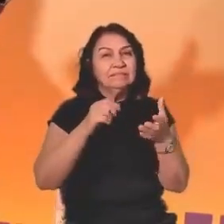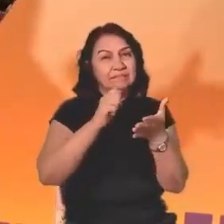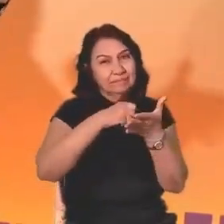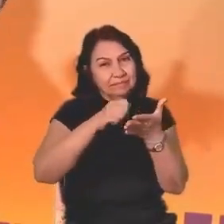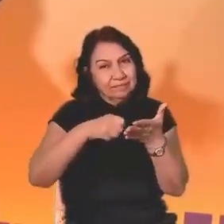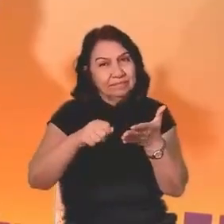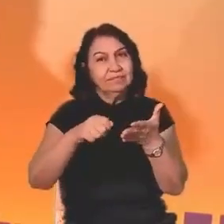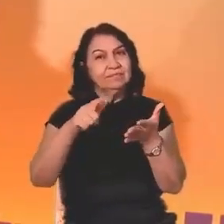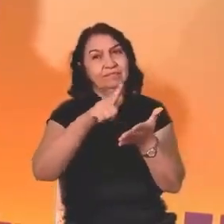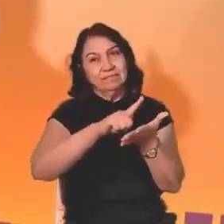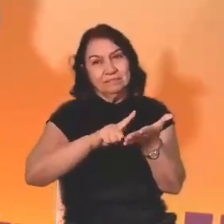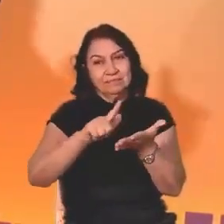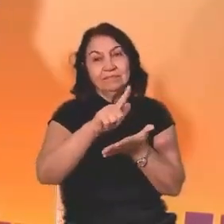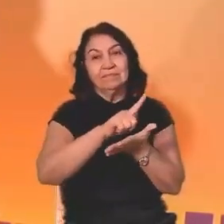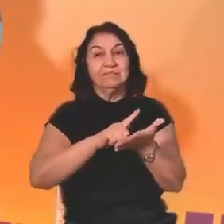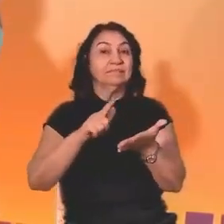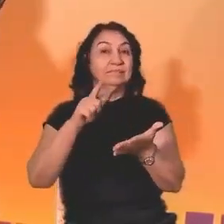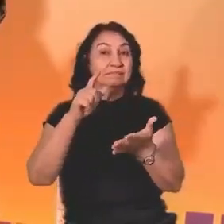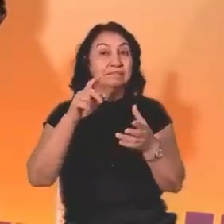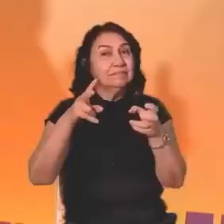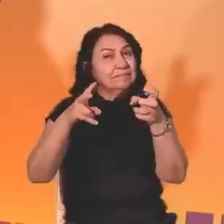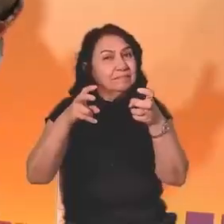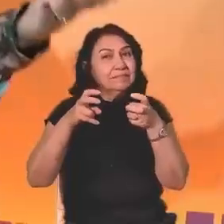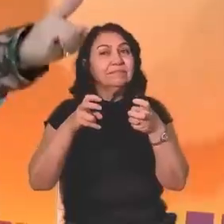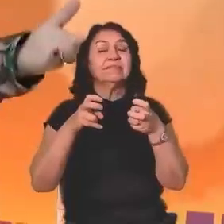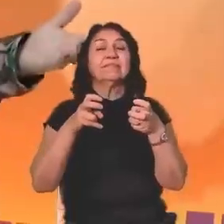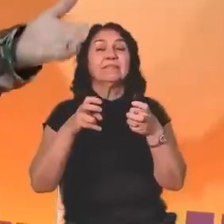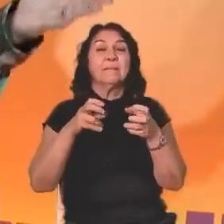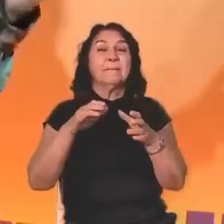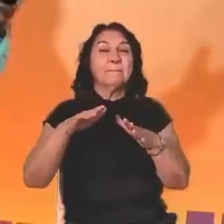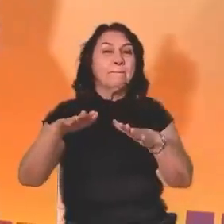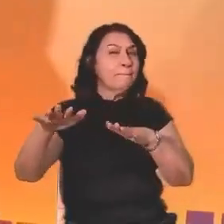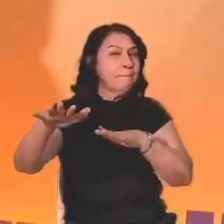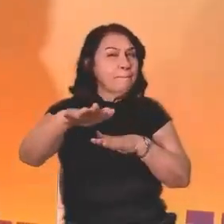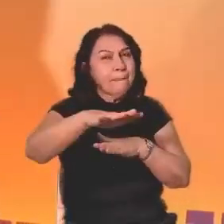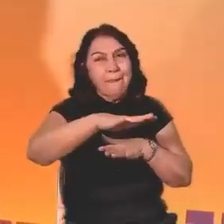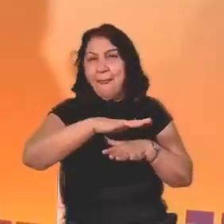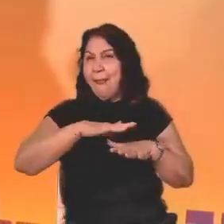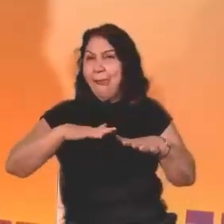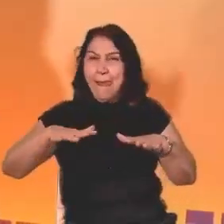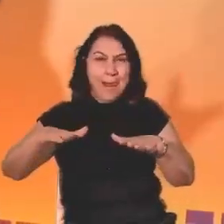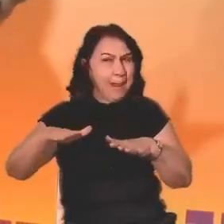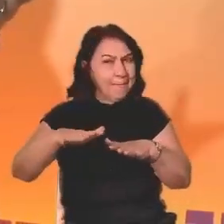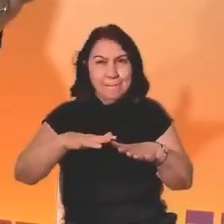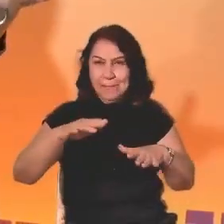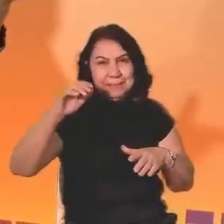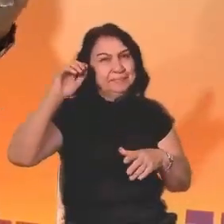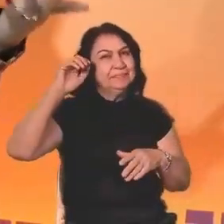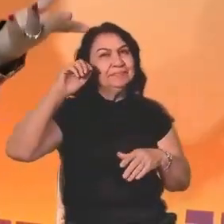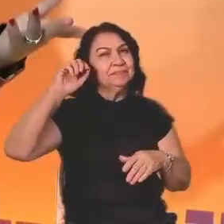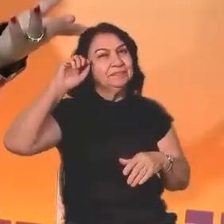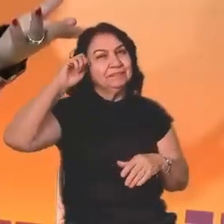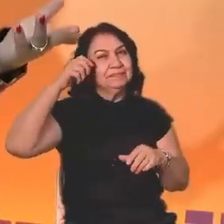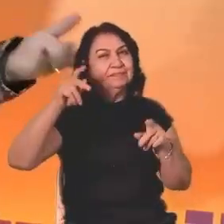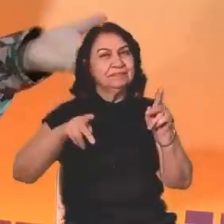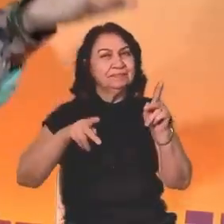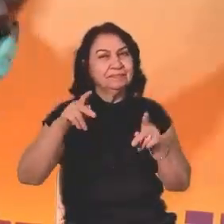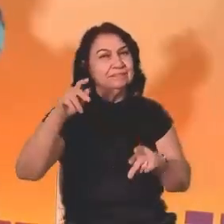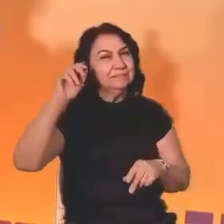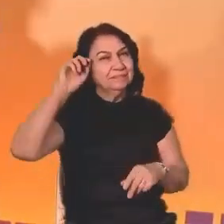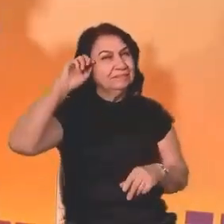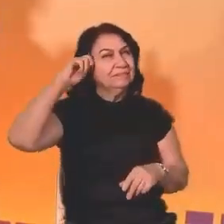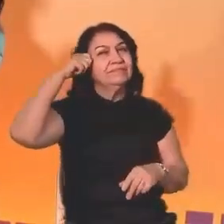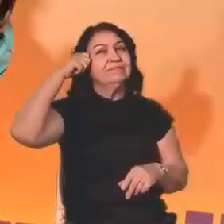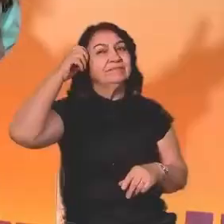escrita, a literatura, a gente vê que nunca foi um espaço para que a gente, enquanto pessoa negra, ocupasse. E